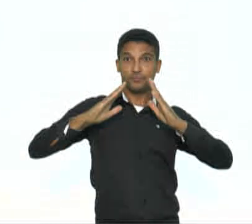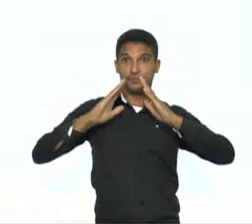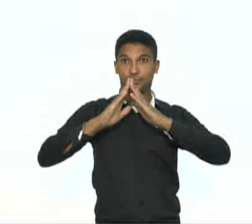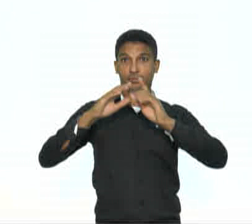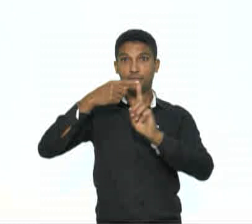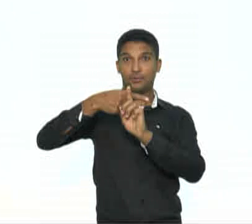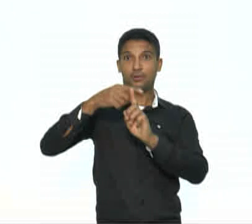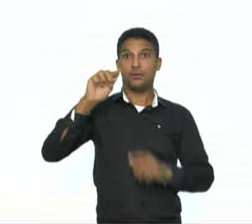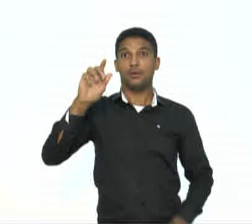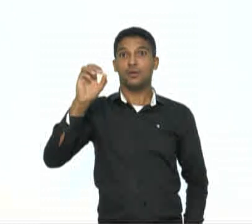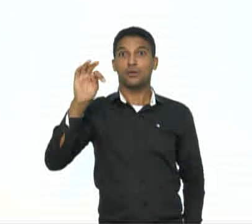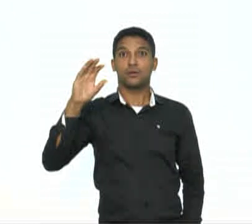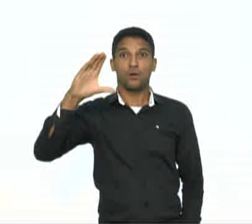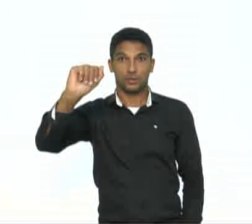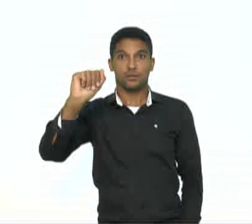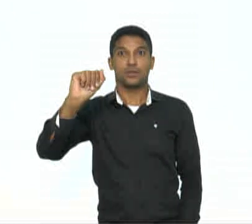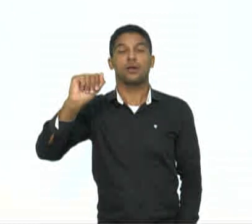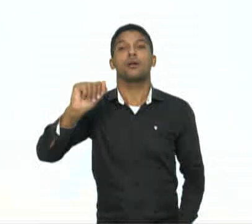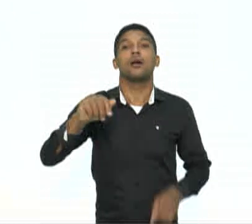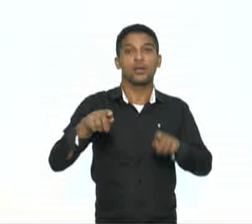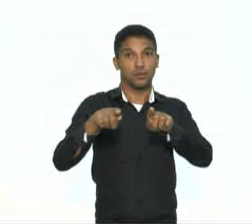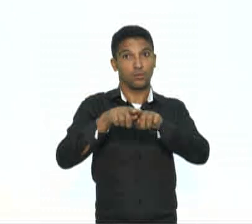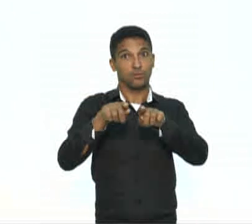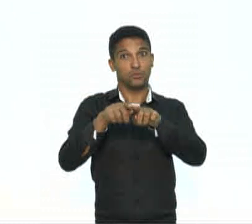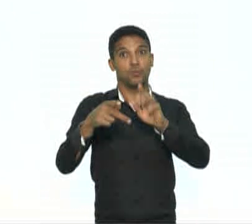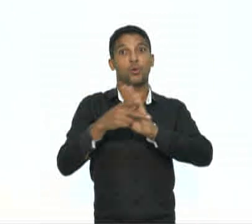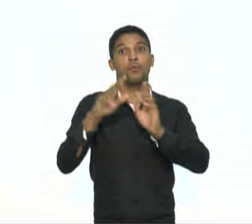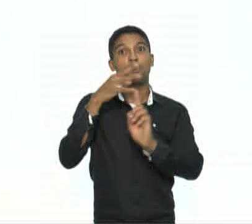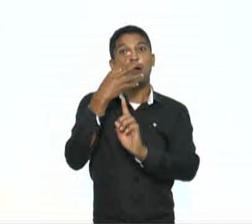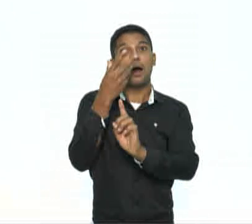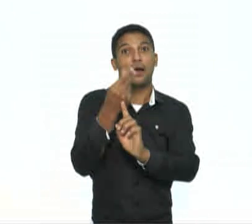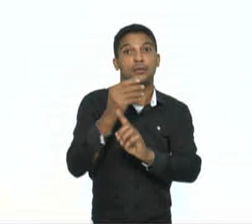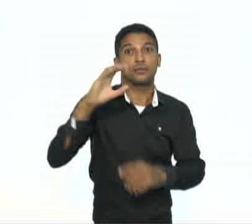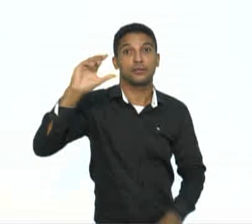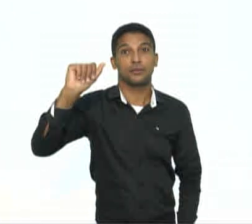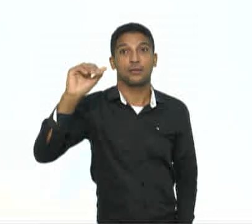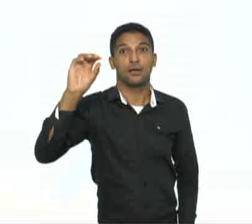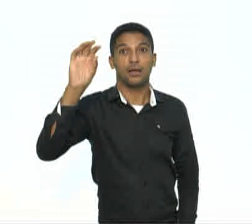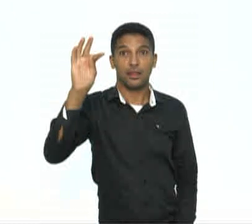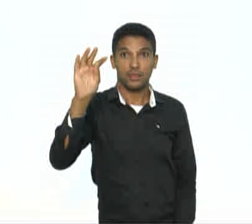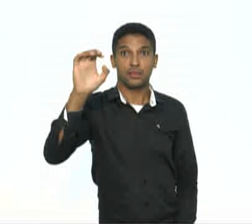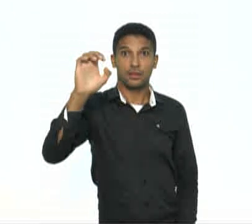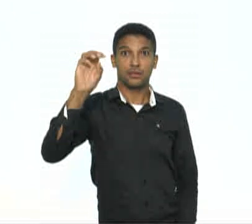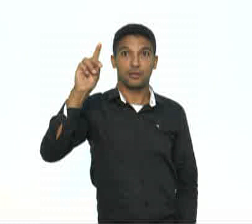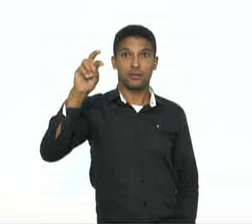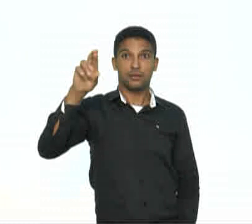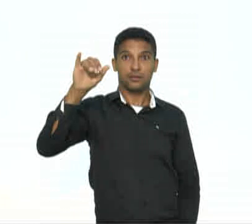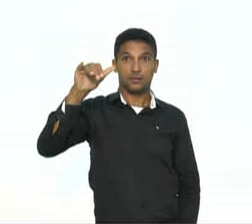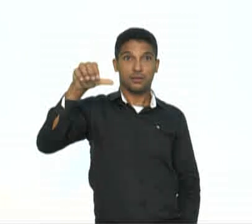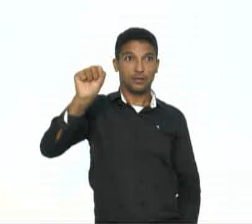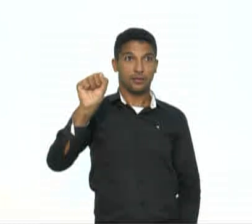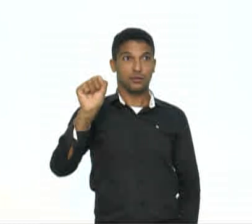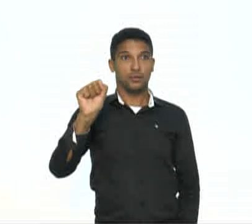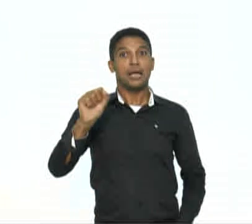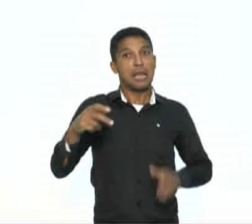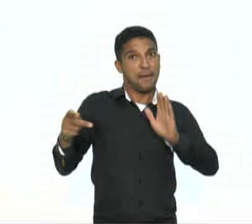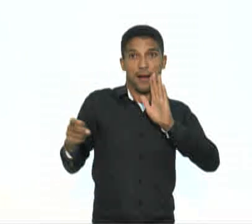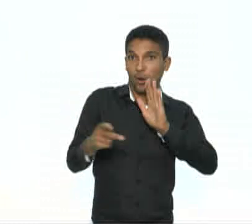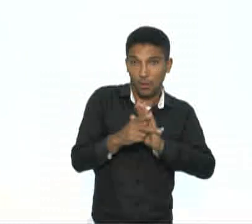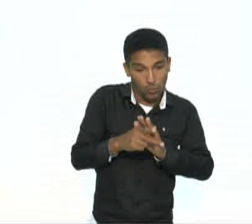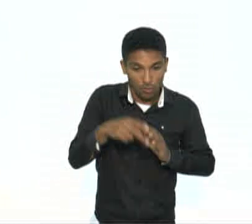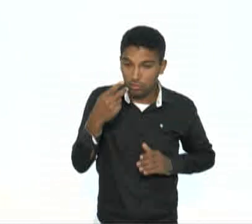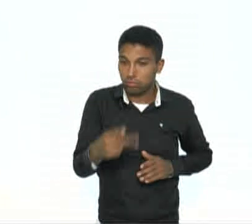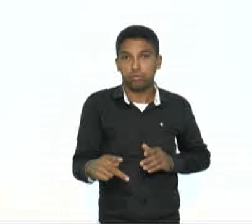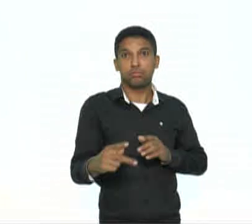As cidades francesas pareceram competir entre si na construção ou reconstrução das suas próprias catedrais no estilo